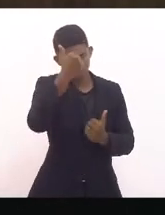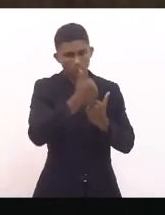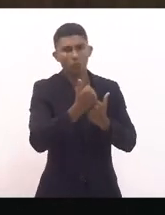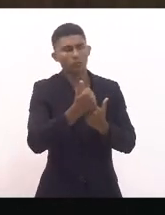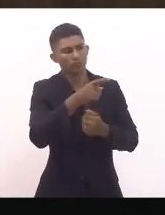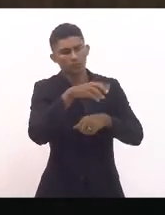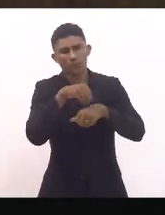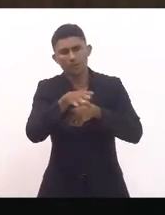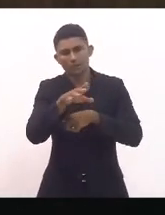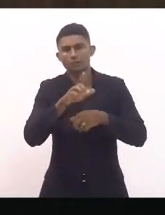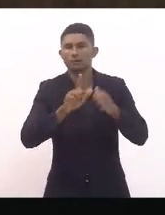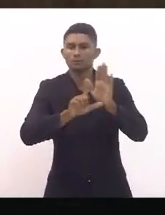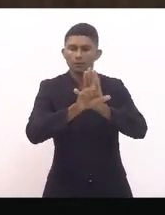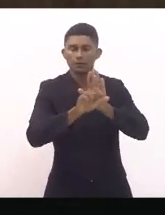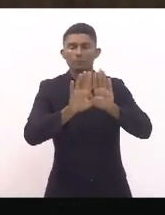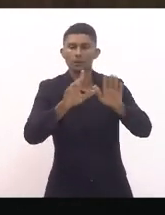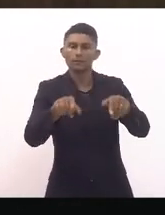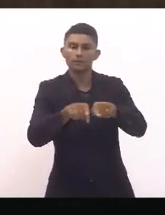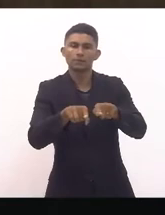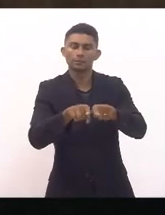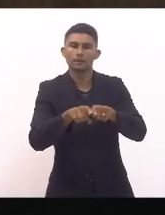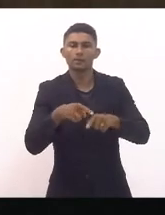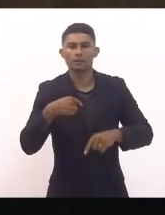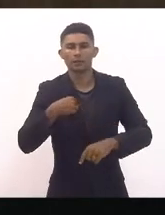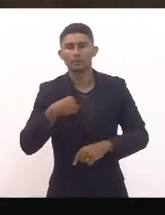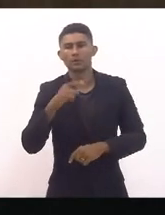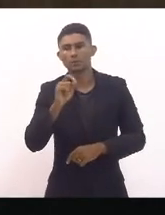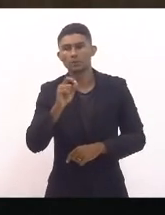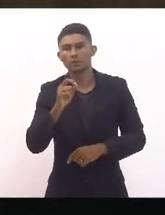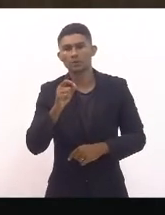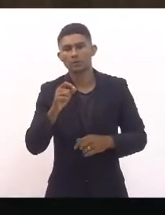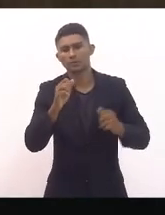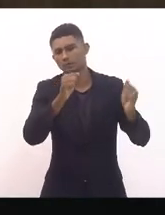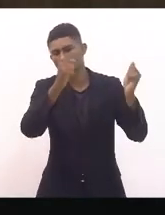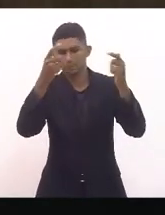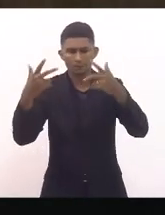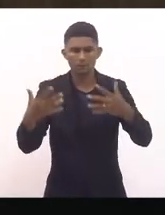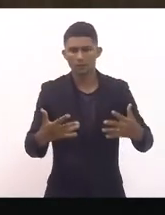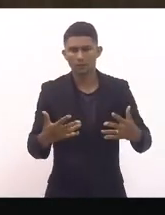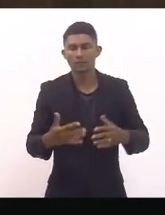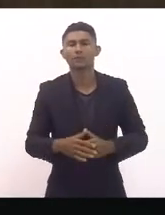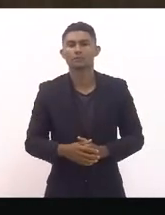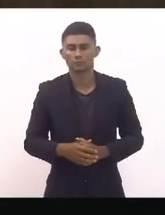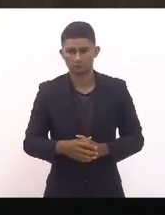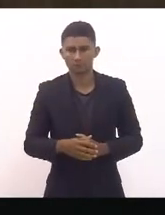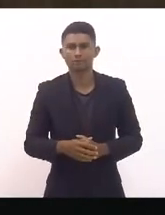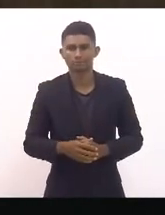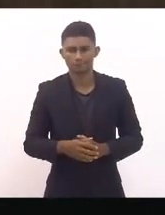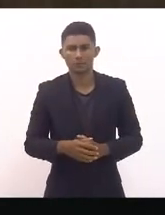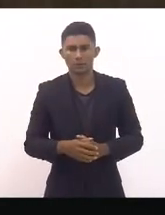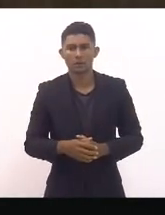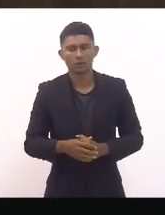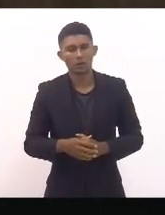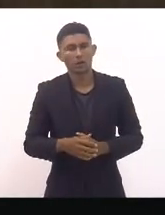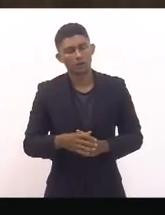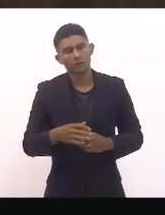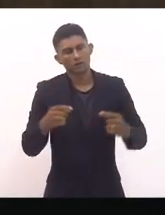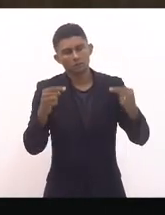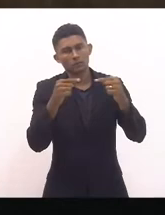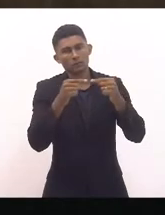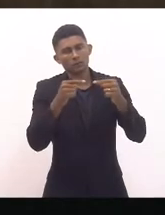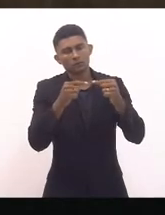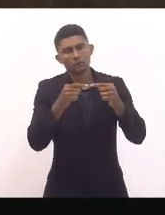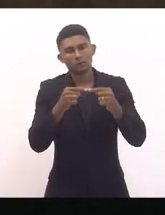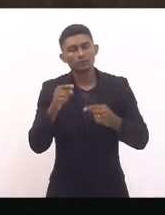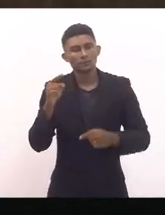indicação legislativa. Mas quero só fazer um recorte no tempo, talvez seja até a mesma fala da deputada